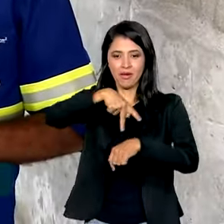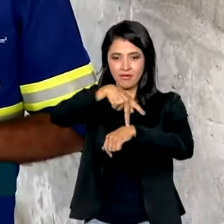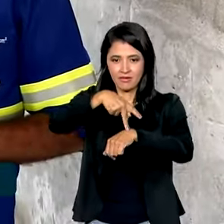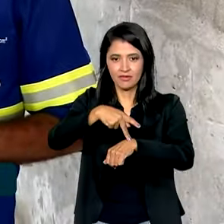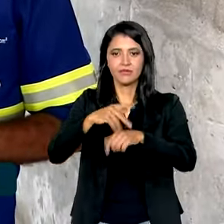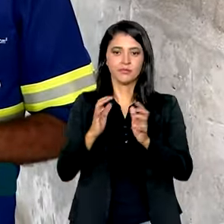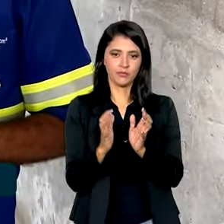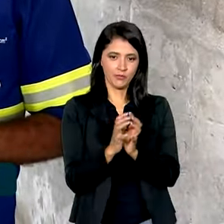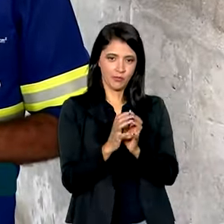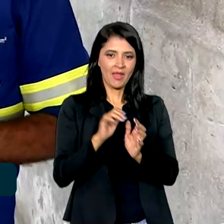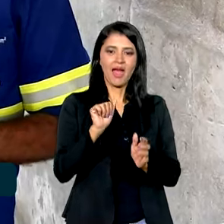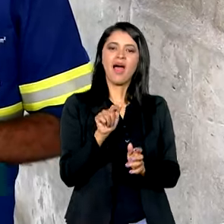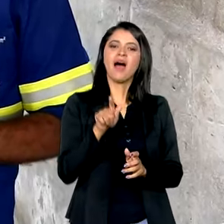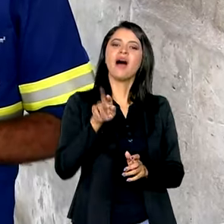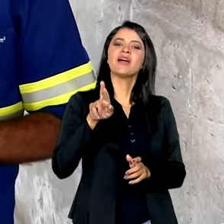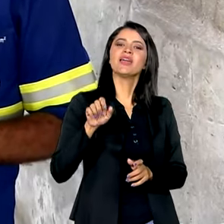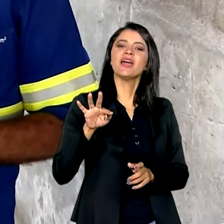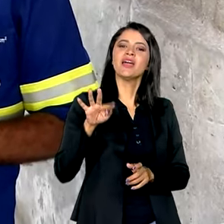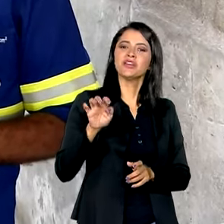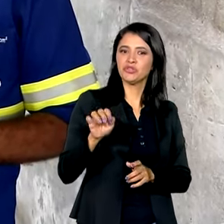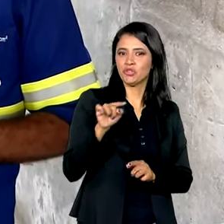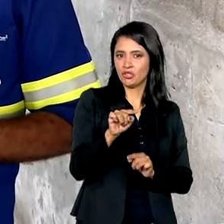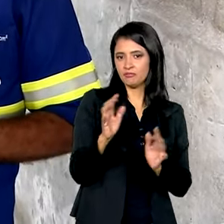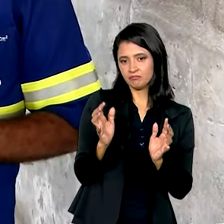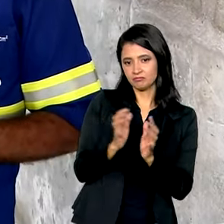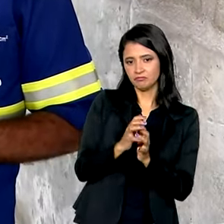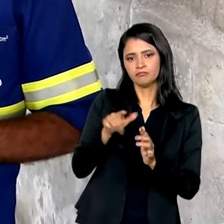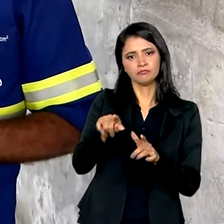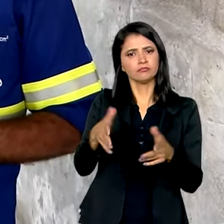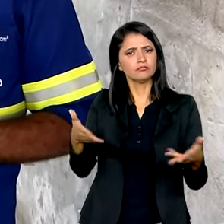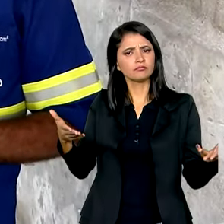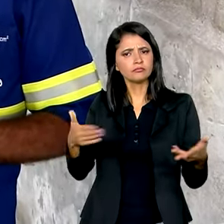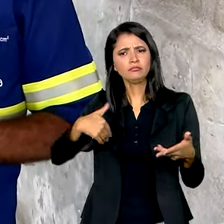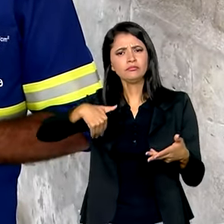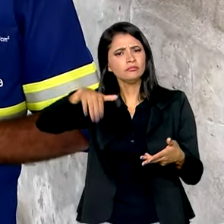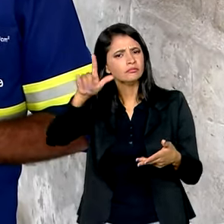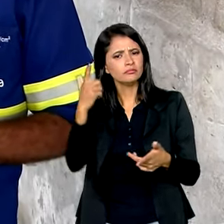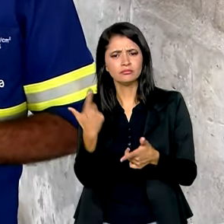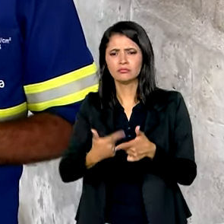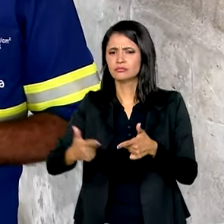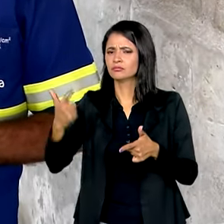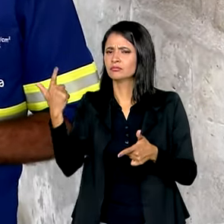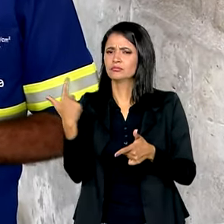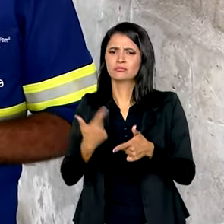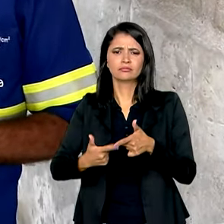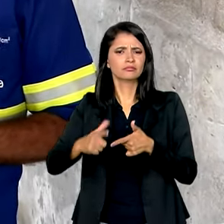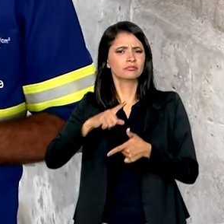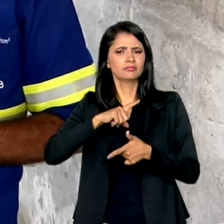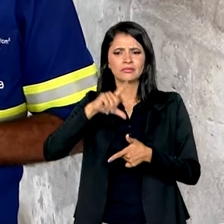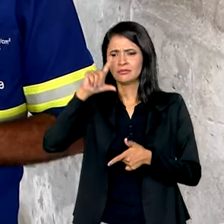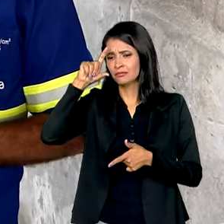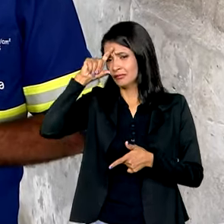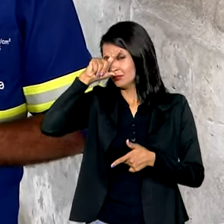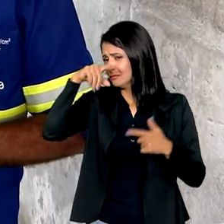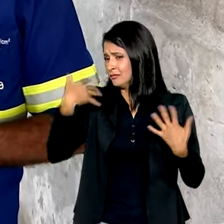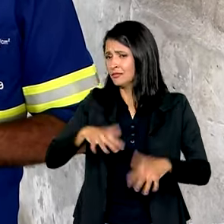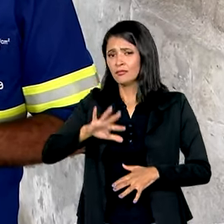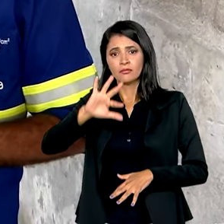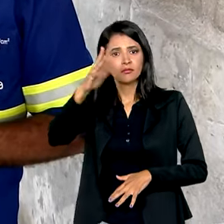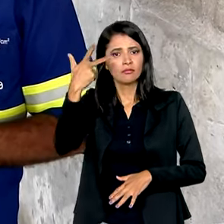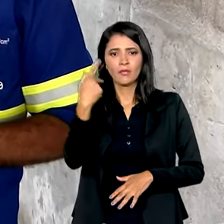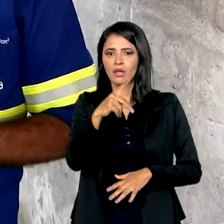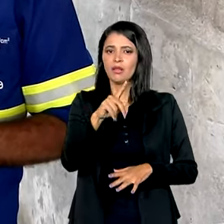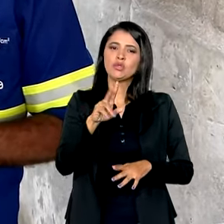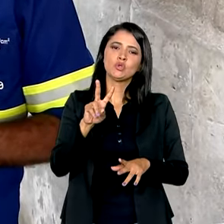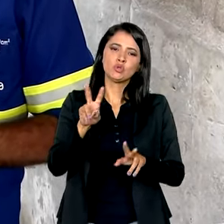Pernambucano é hoje talvez o problema mais difícil de se solucionar, com relação à